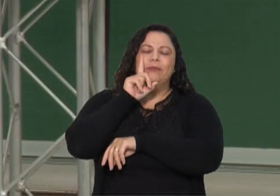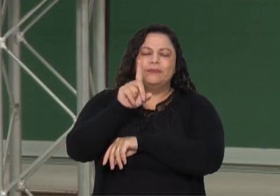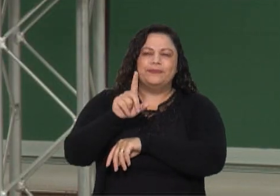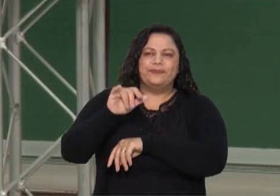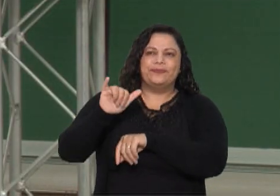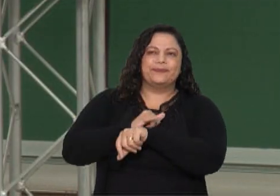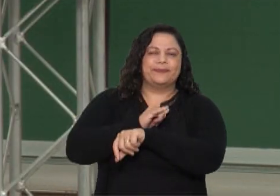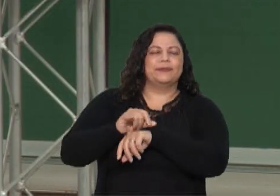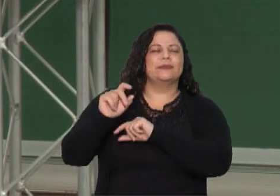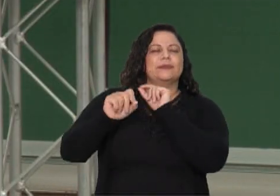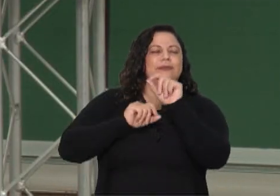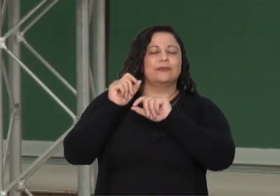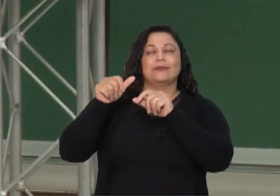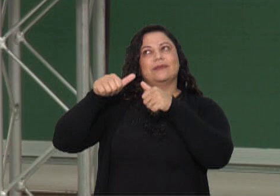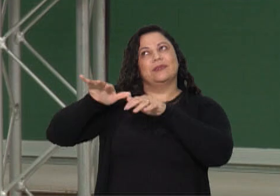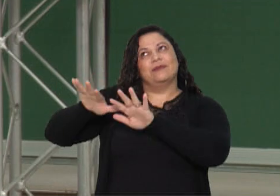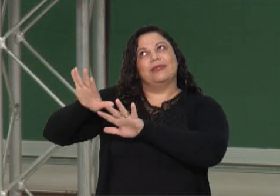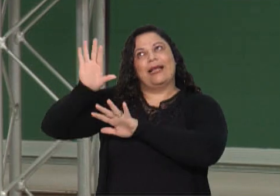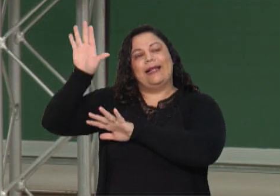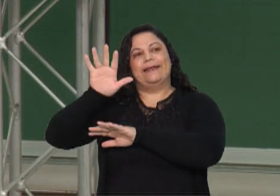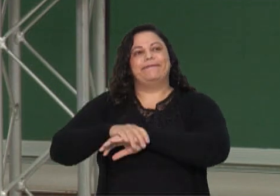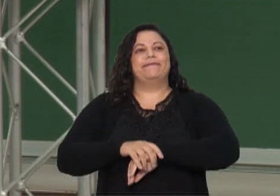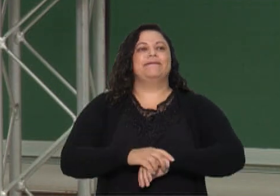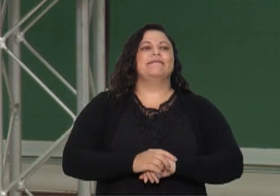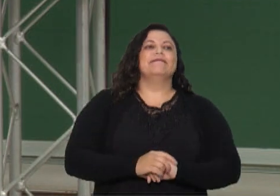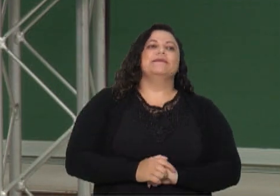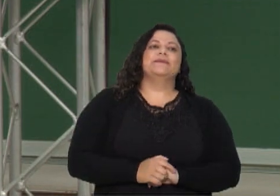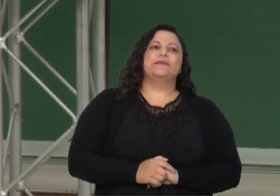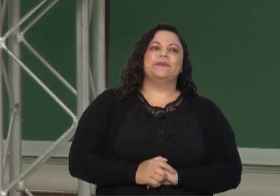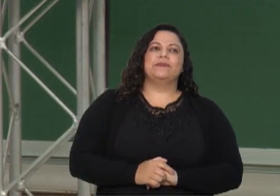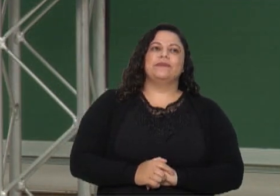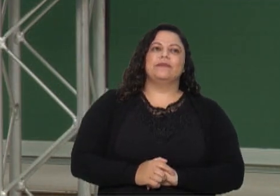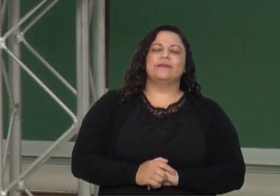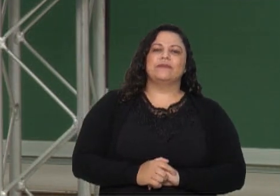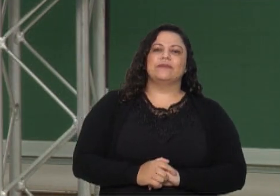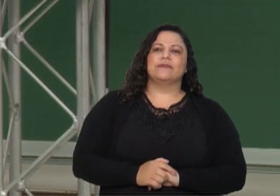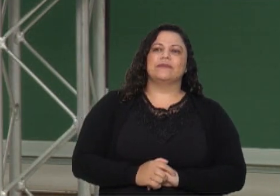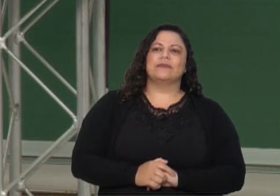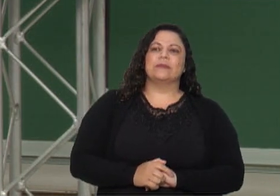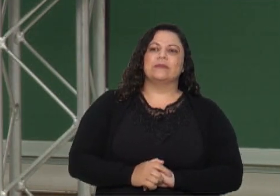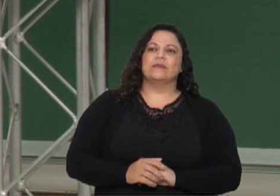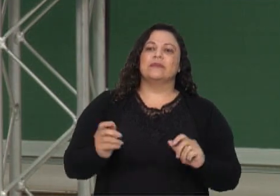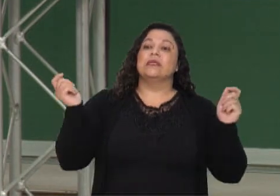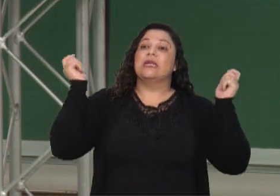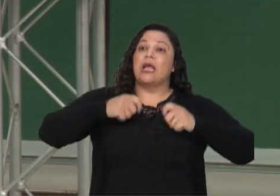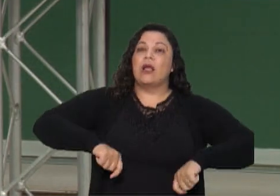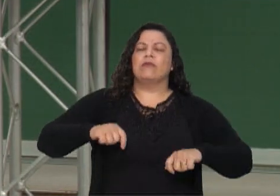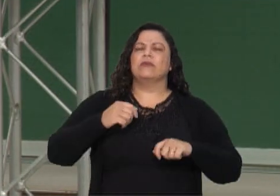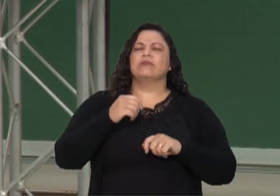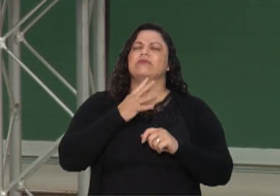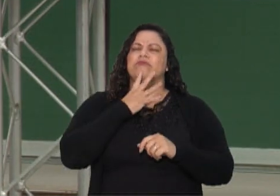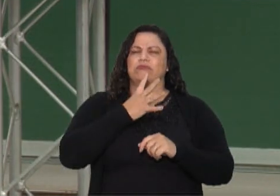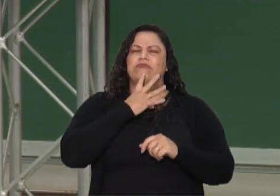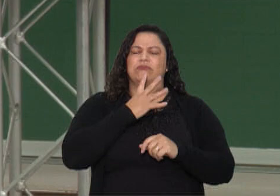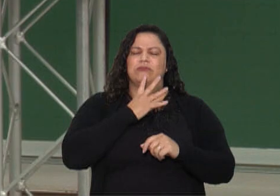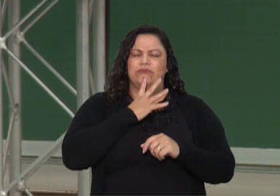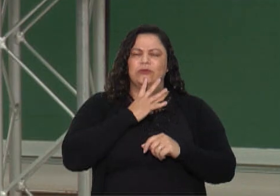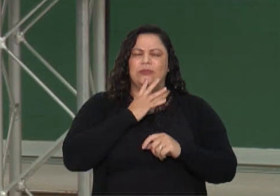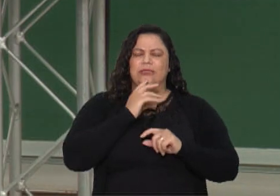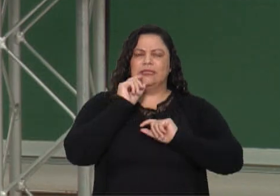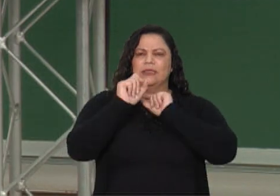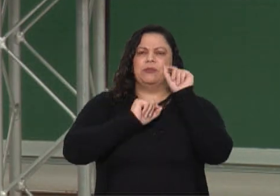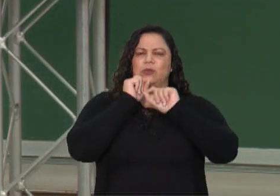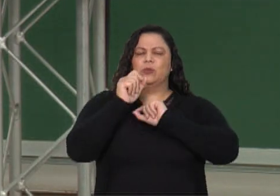certo? Muito bem, vamos em frente aqui e conhecer um pouquinho mais de perto essa obra Guerra e Paz do Cândido